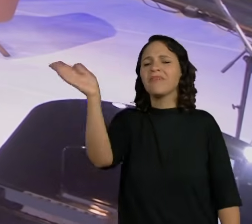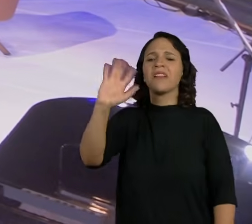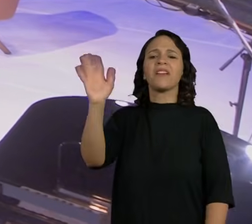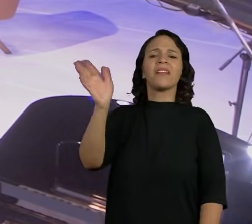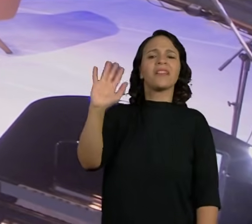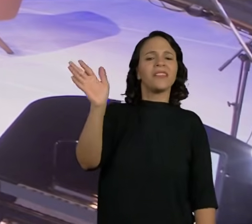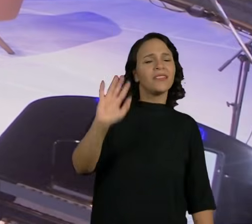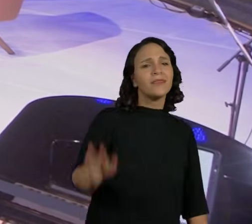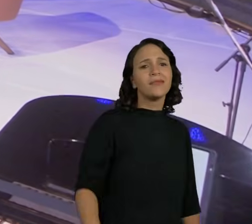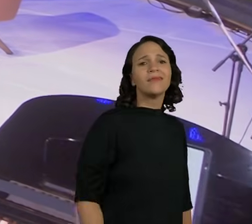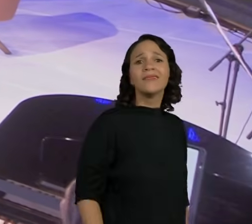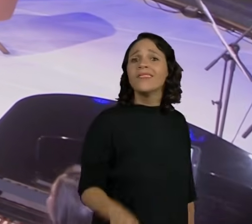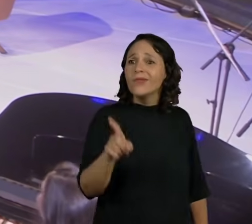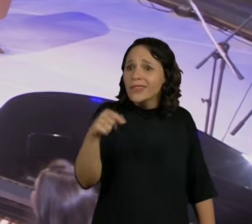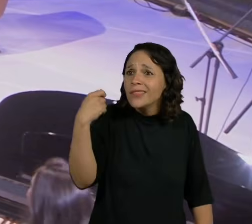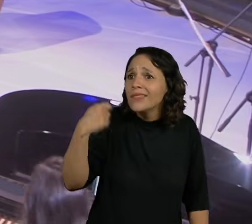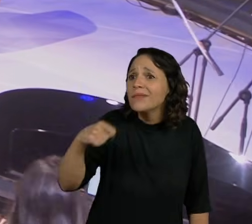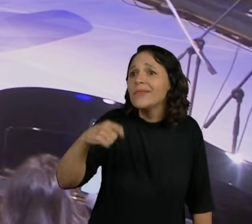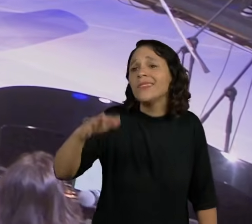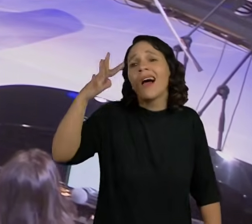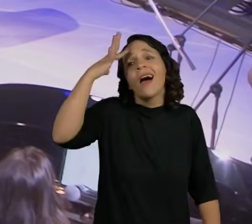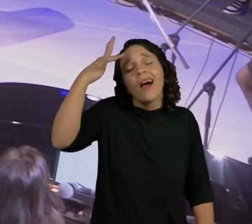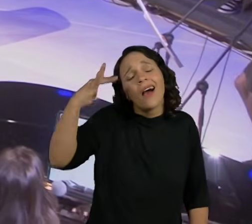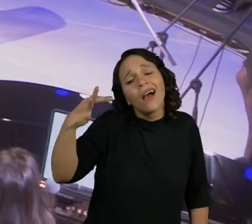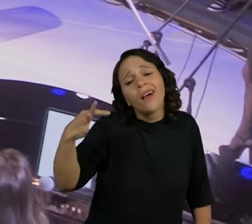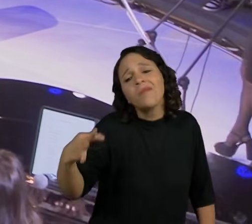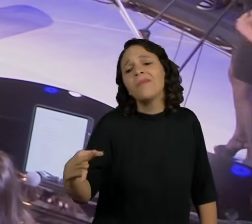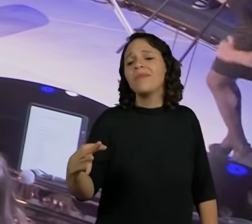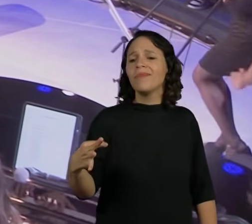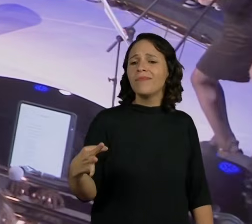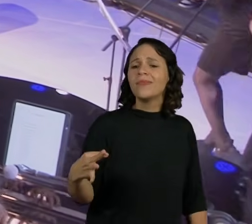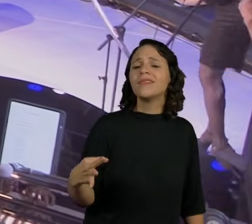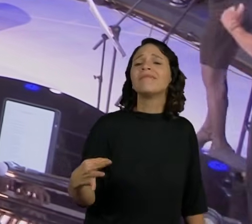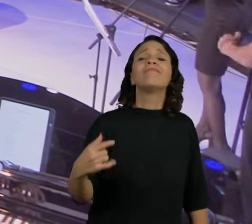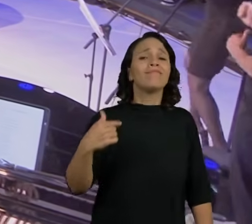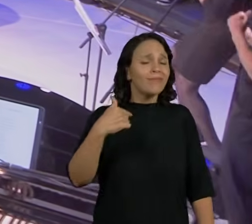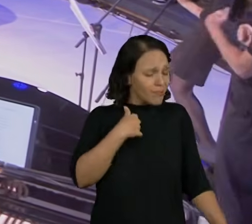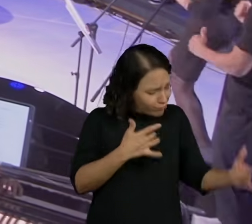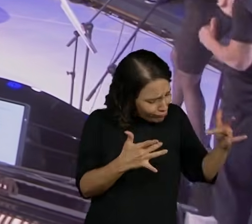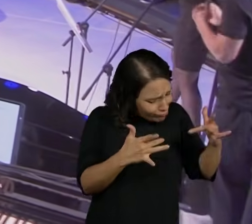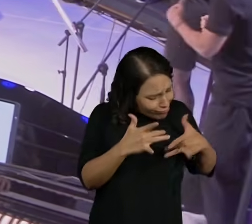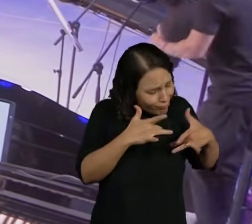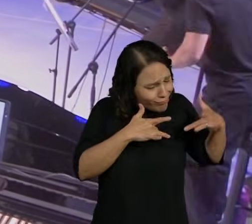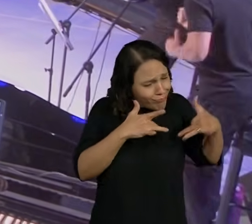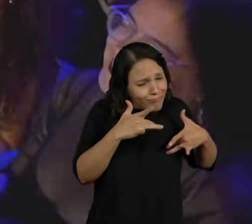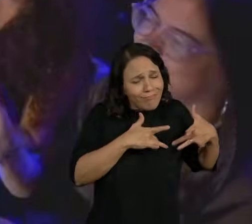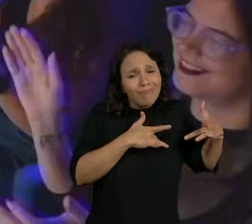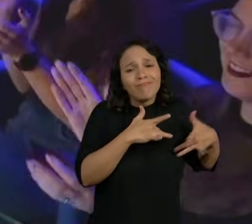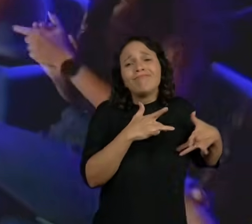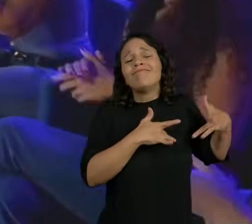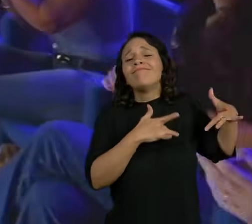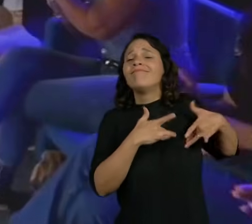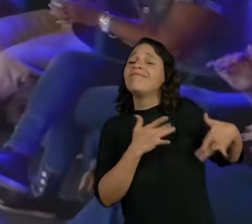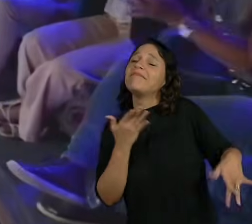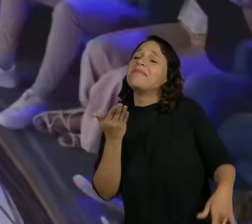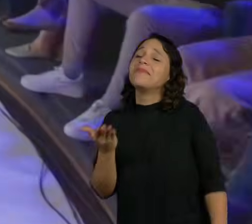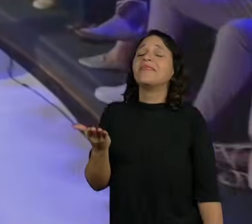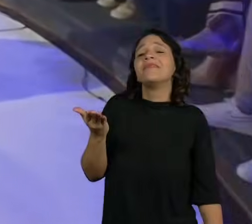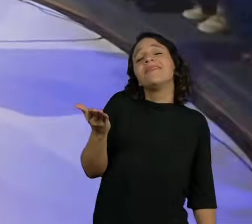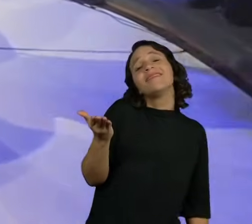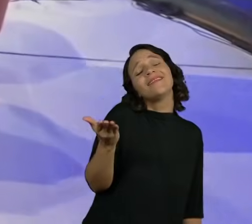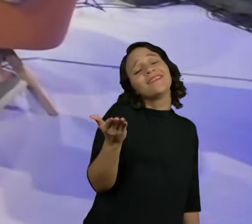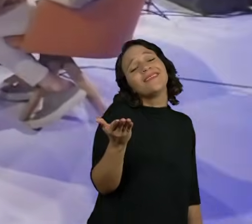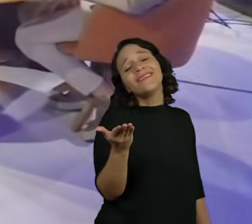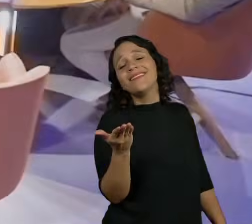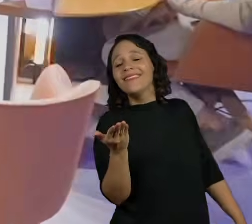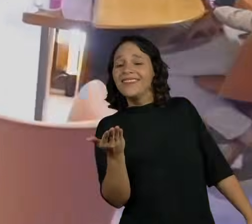You should understand that for you I have a passion